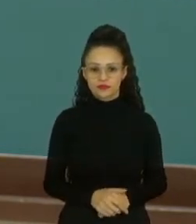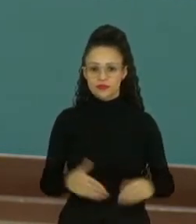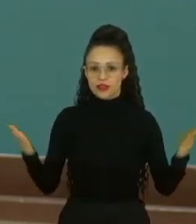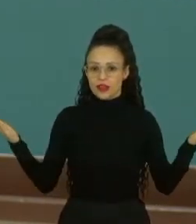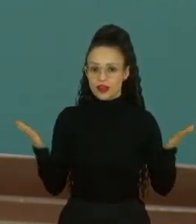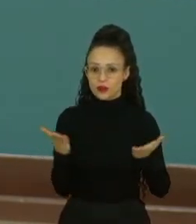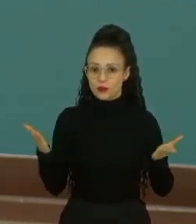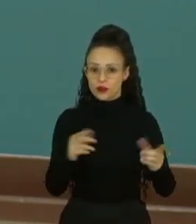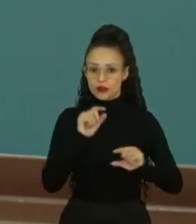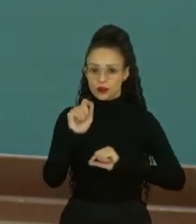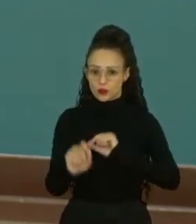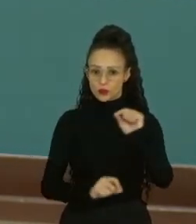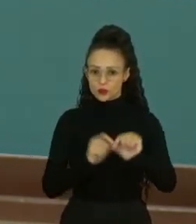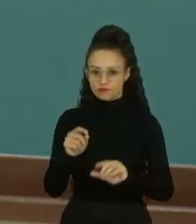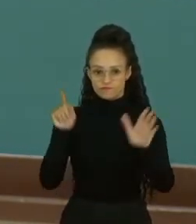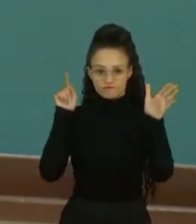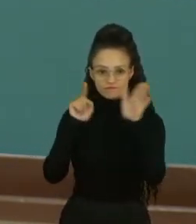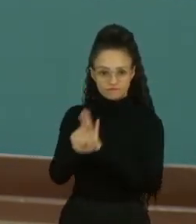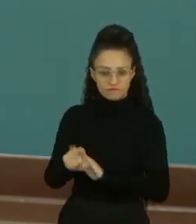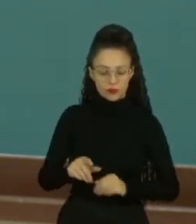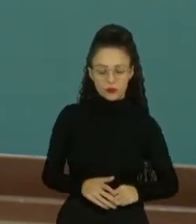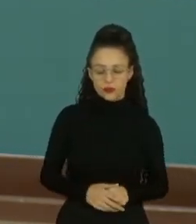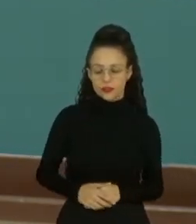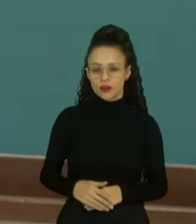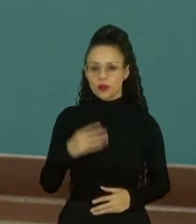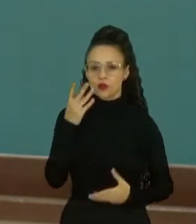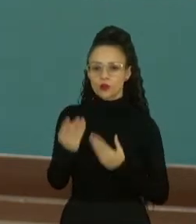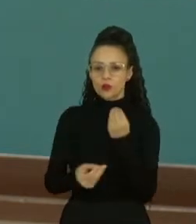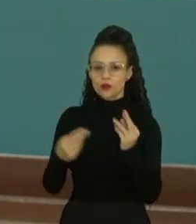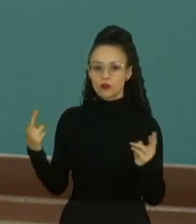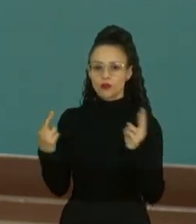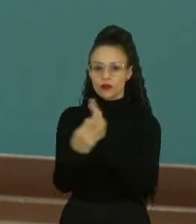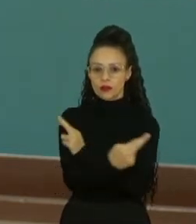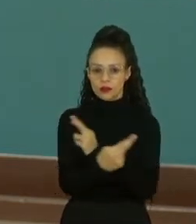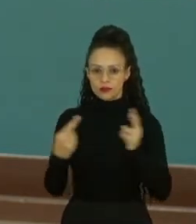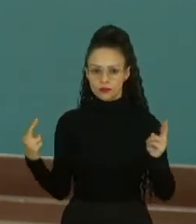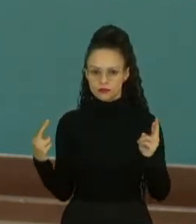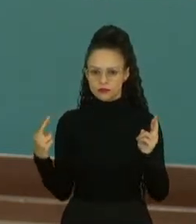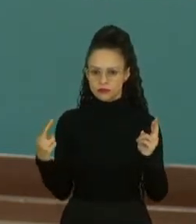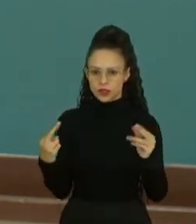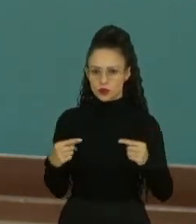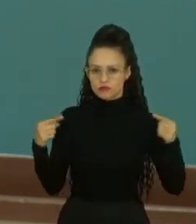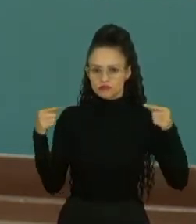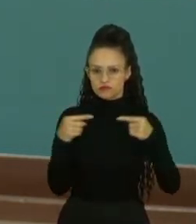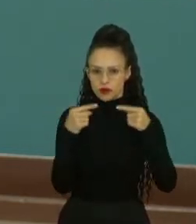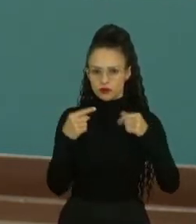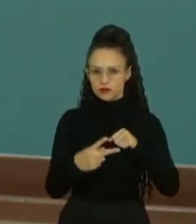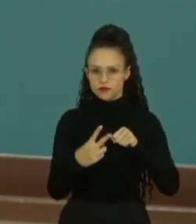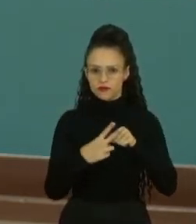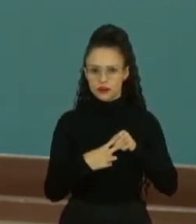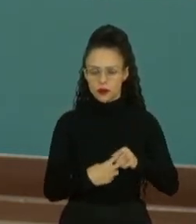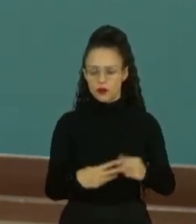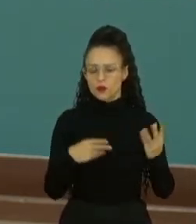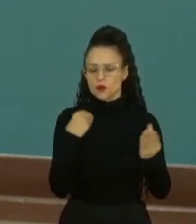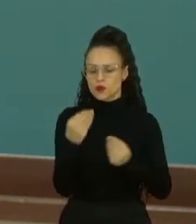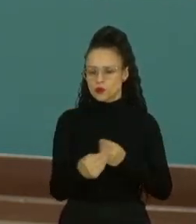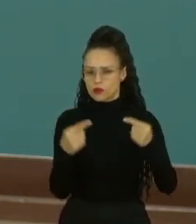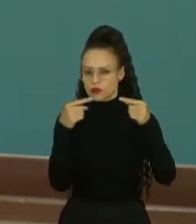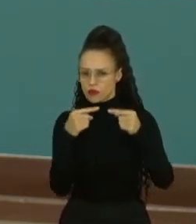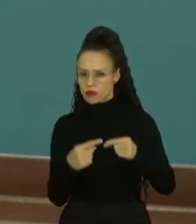agora, perguntinha para você: como se estabelece a concordância verbal? Você lembra, né? De que forma